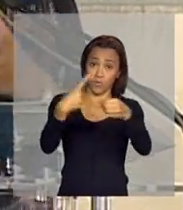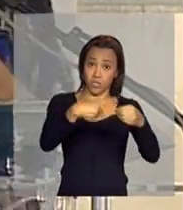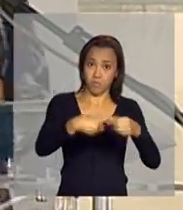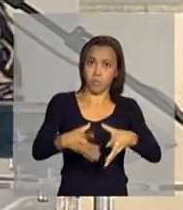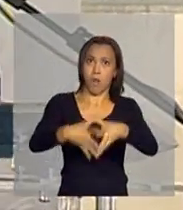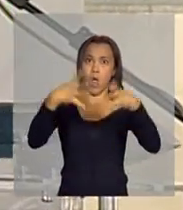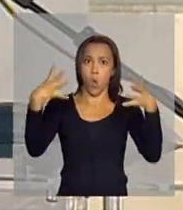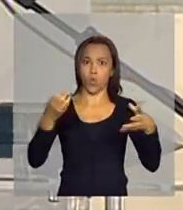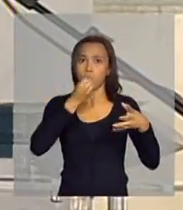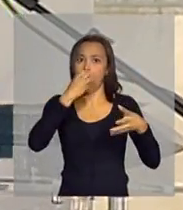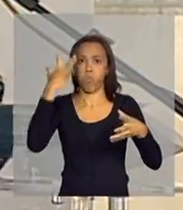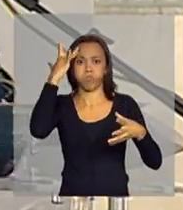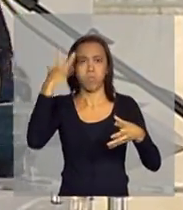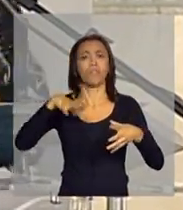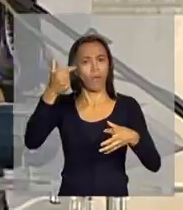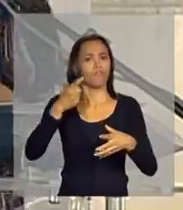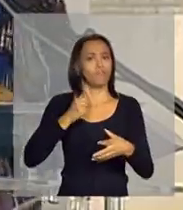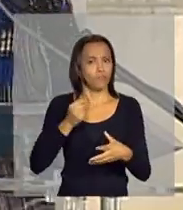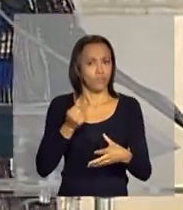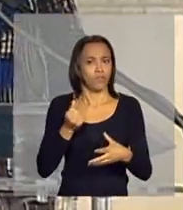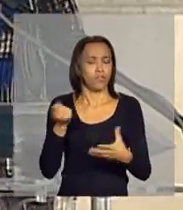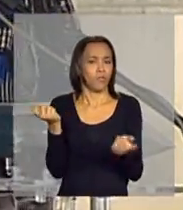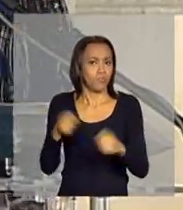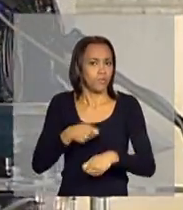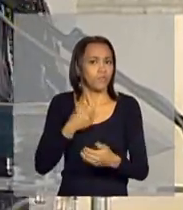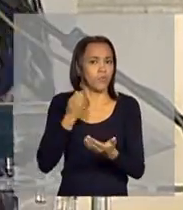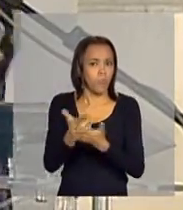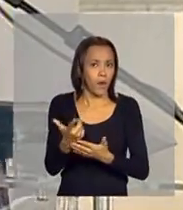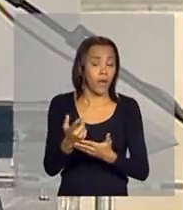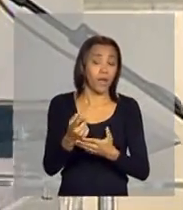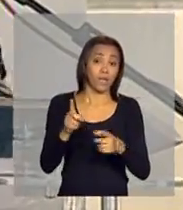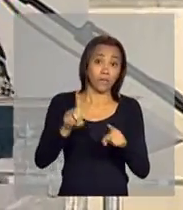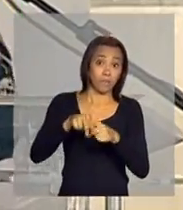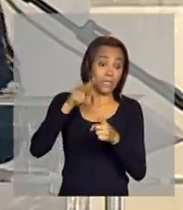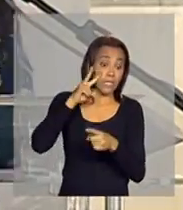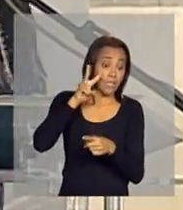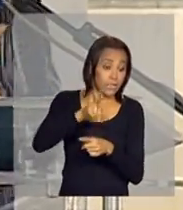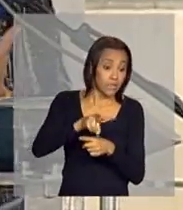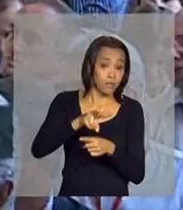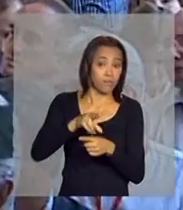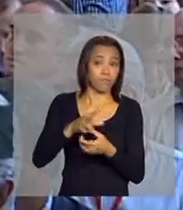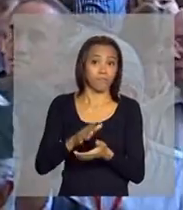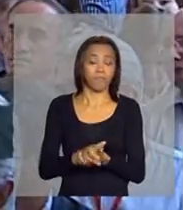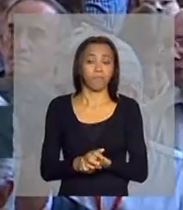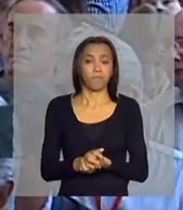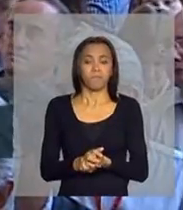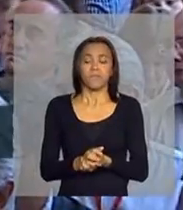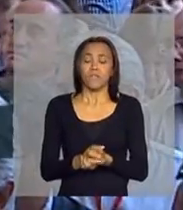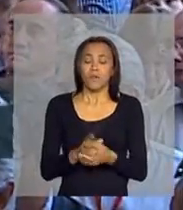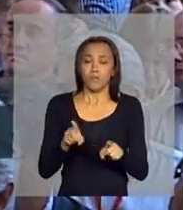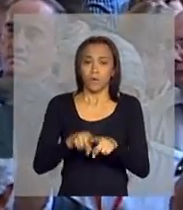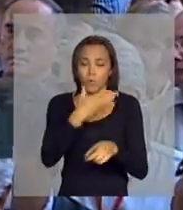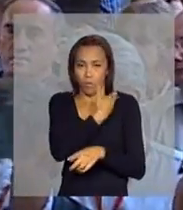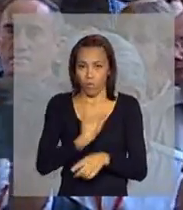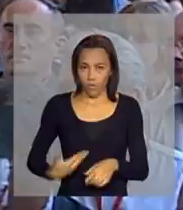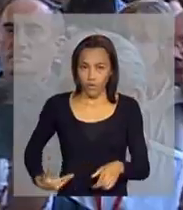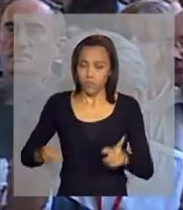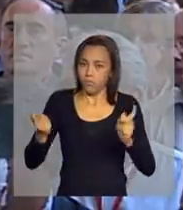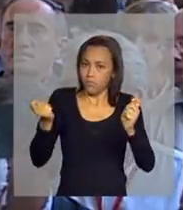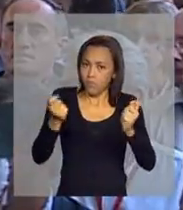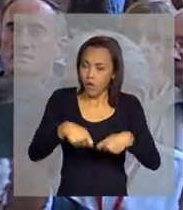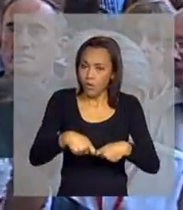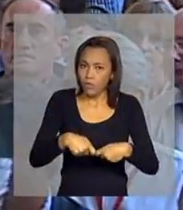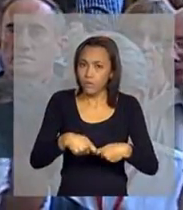Os municípios menores, eles têm de ter um olho maior do governo para que se